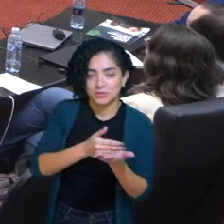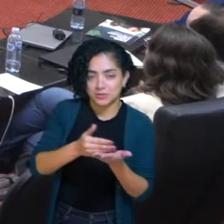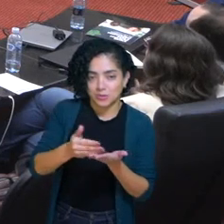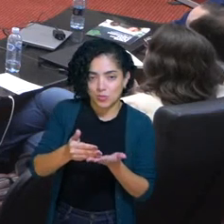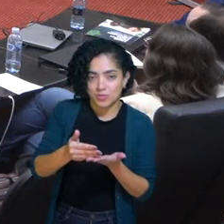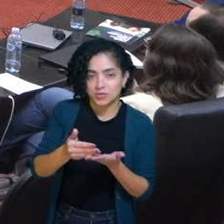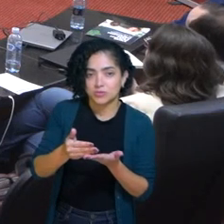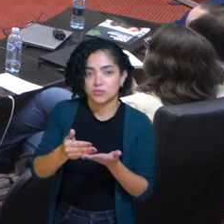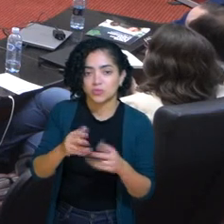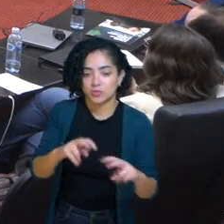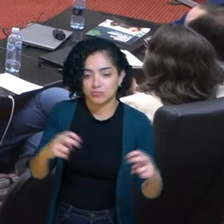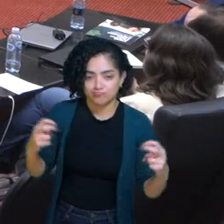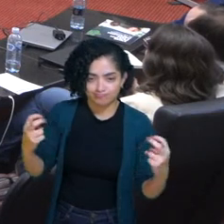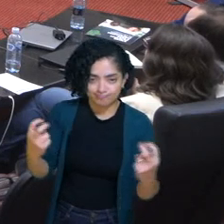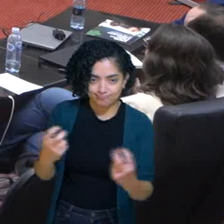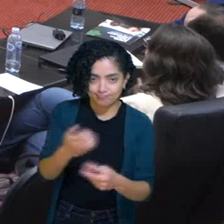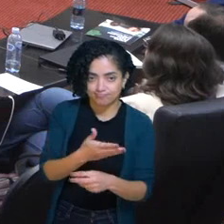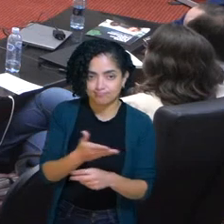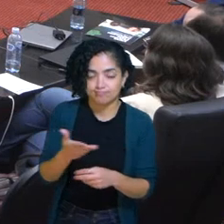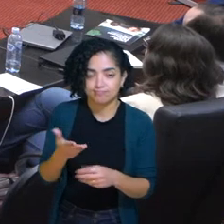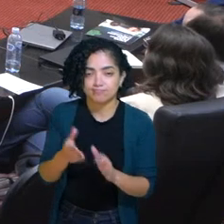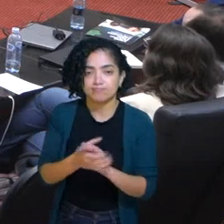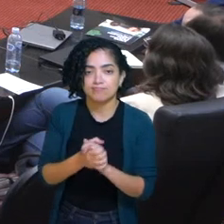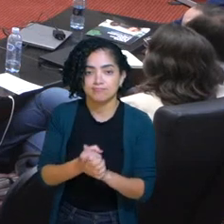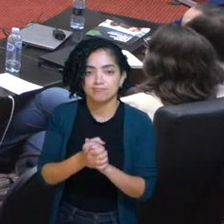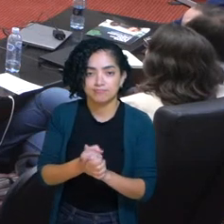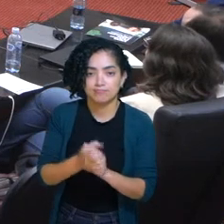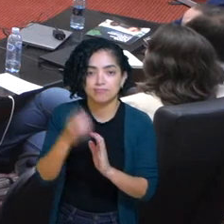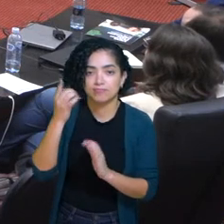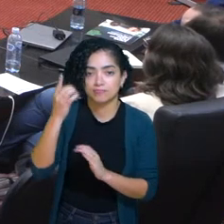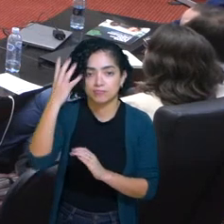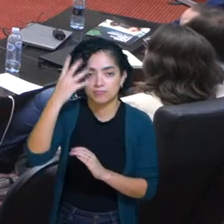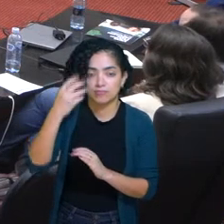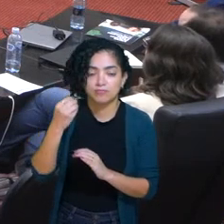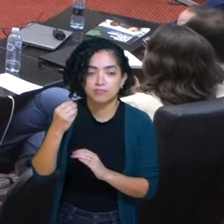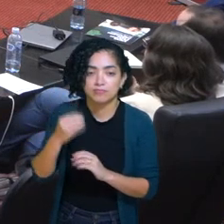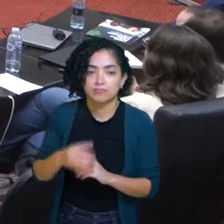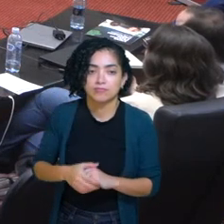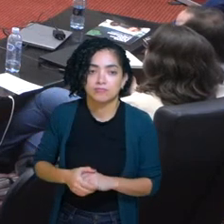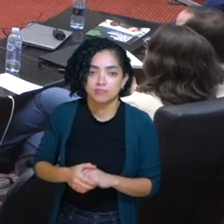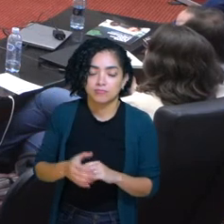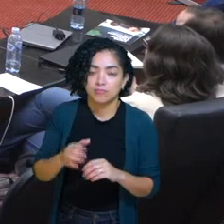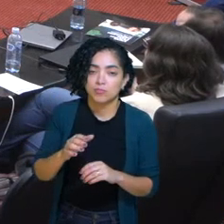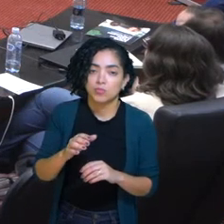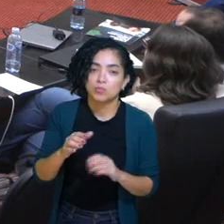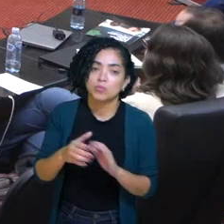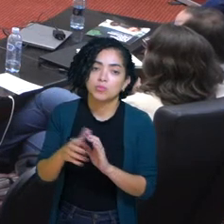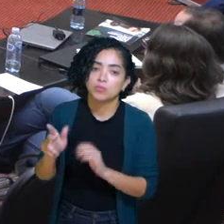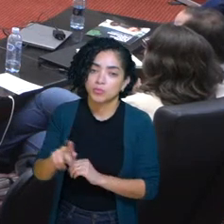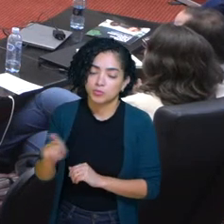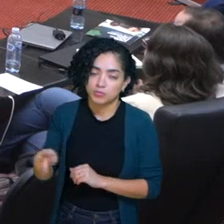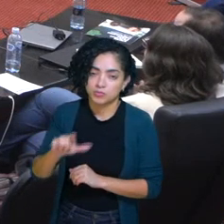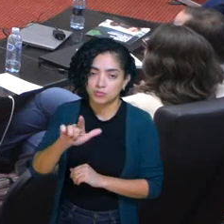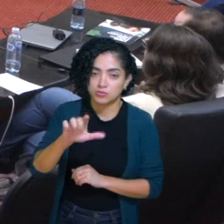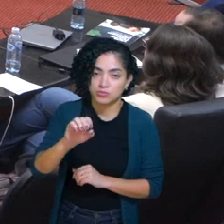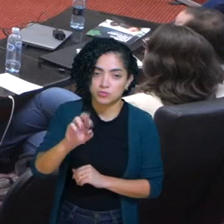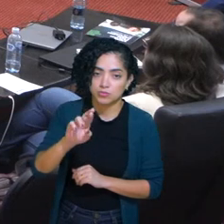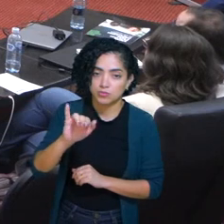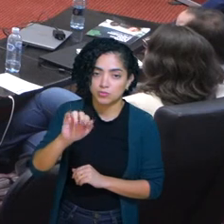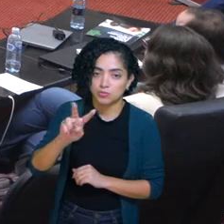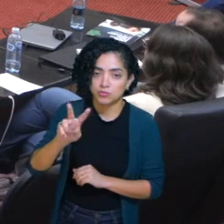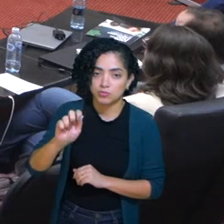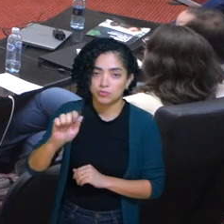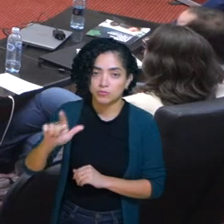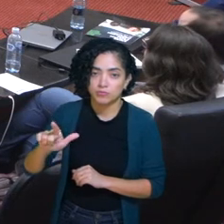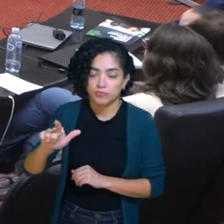mesas cumprimentando a deputada Luciana Carmin Professor Lorival cumprimento os demais integrantes